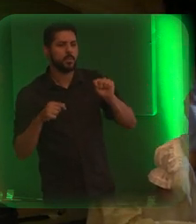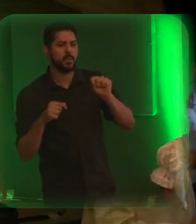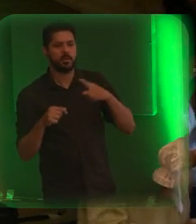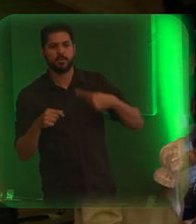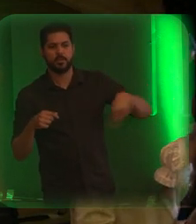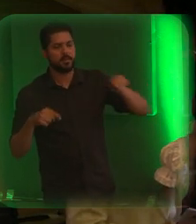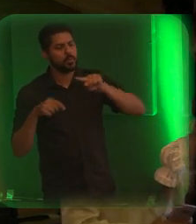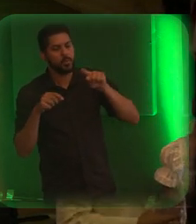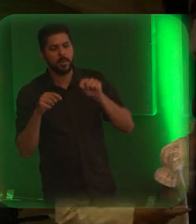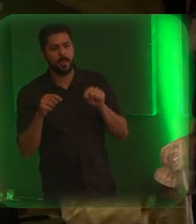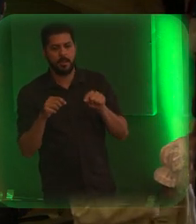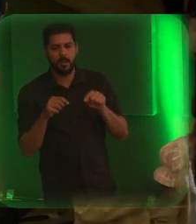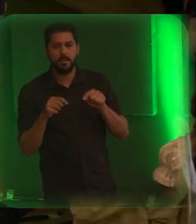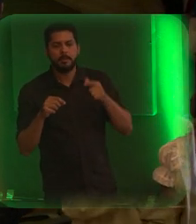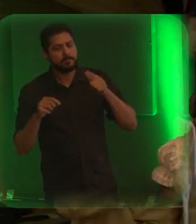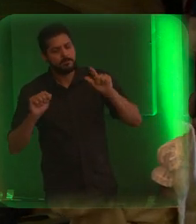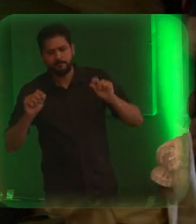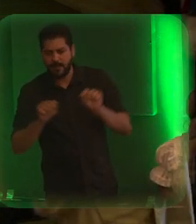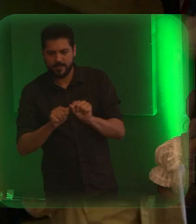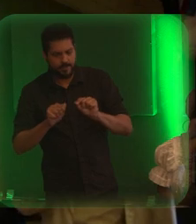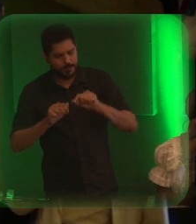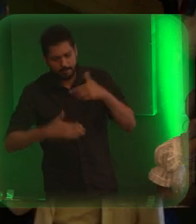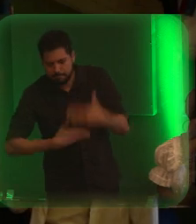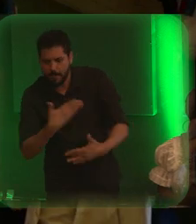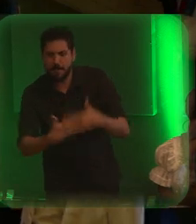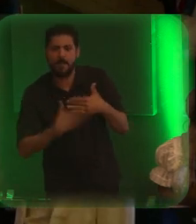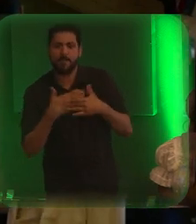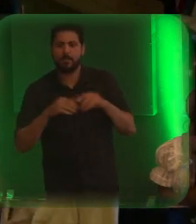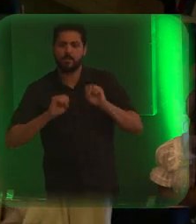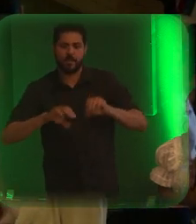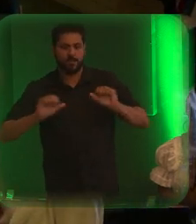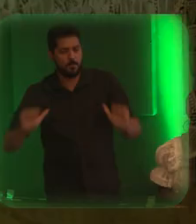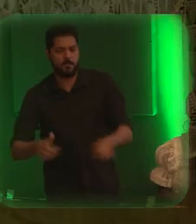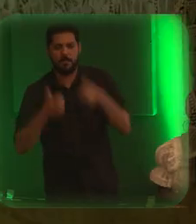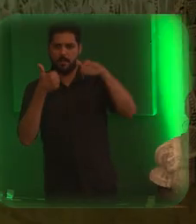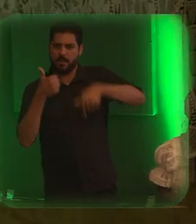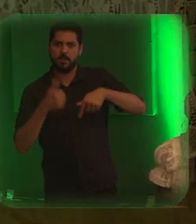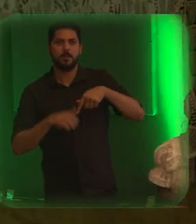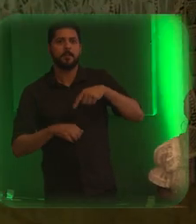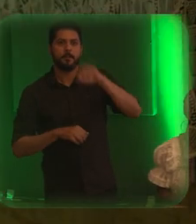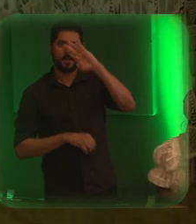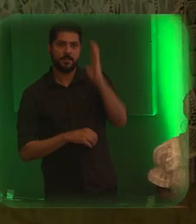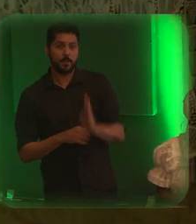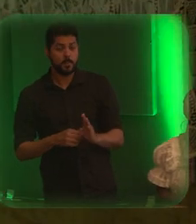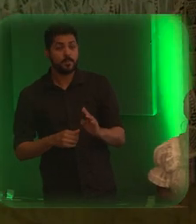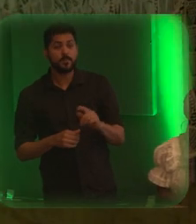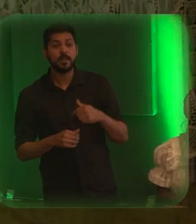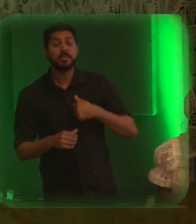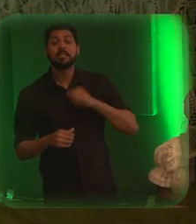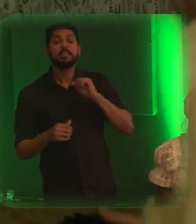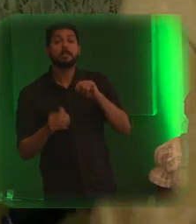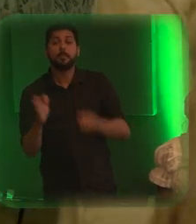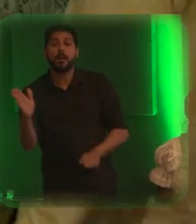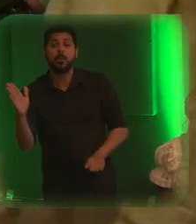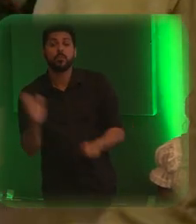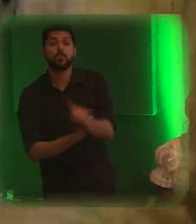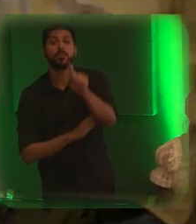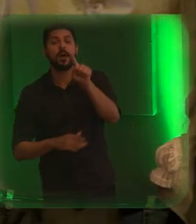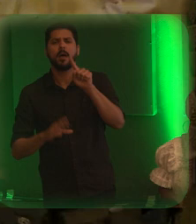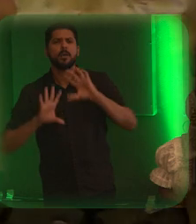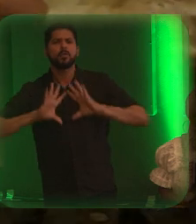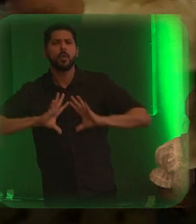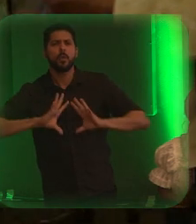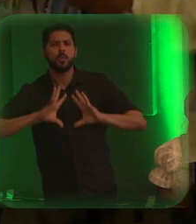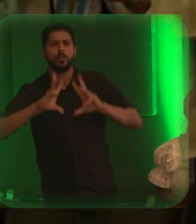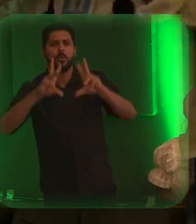país. Veja bem, se nós perguntarmos aqui quem foi o maior genocida do século XX, todo mundo vai